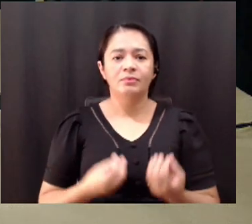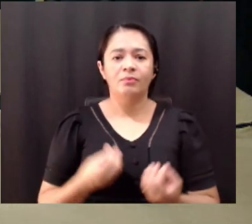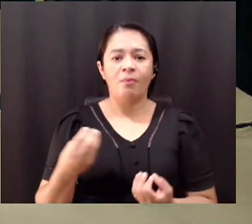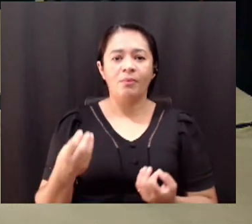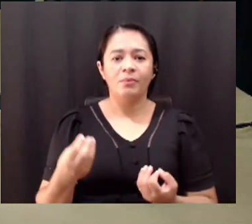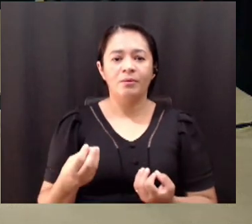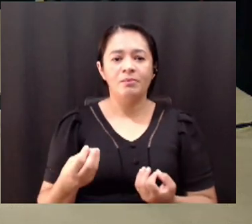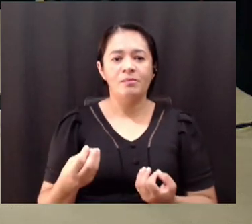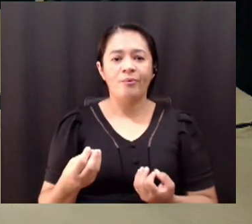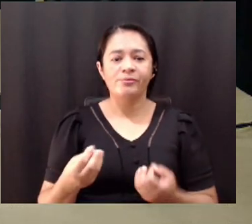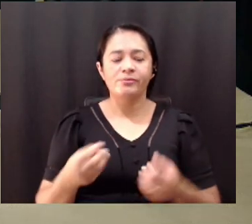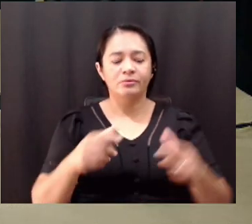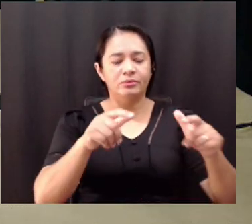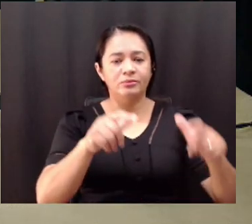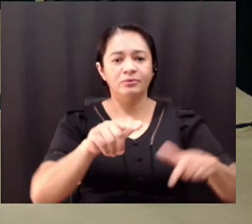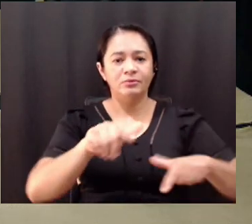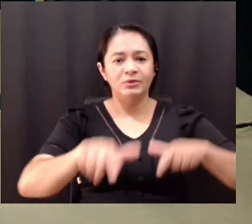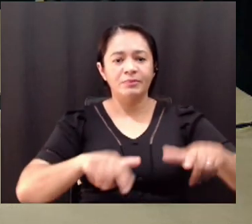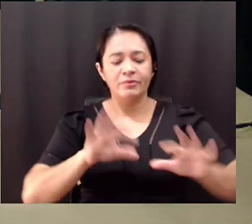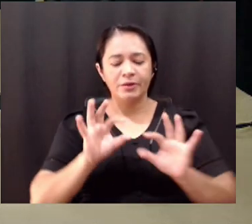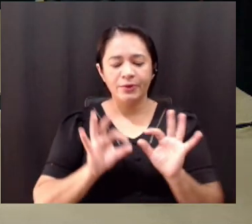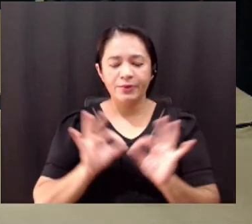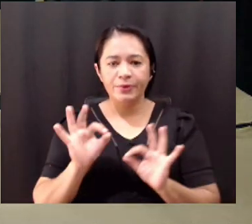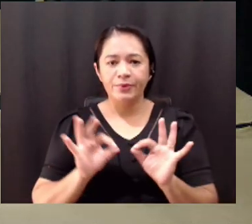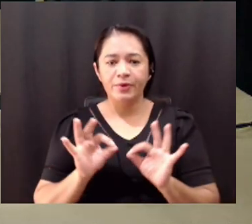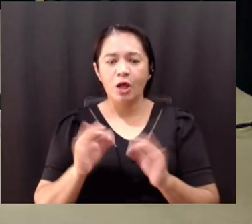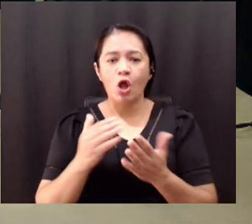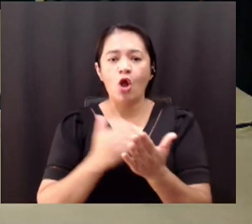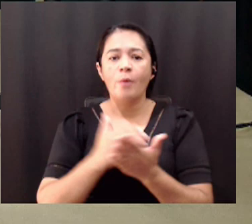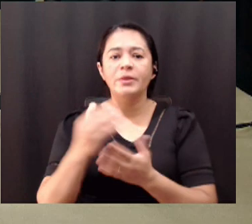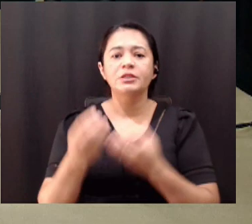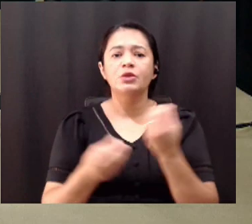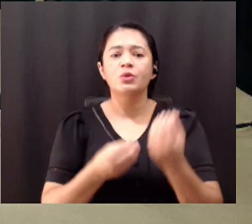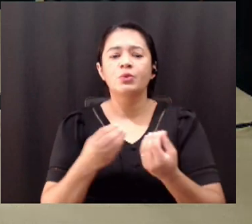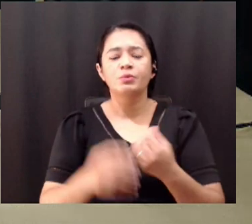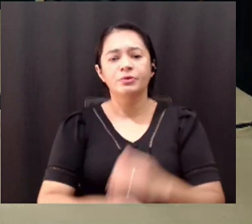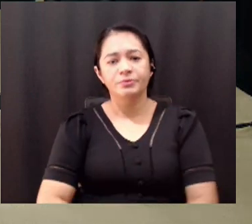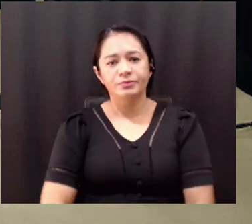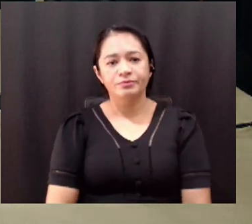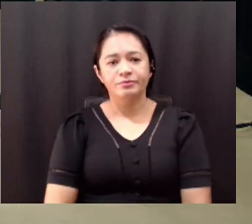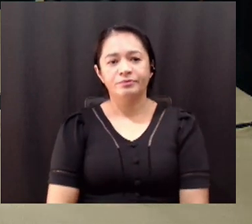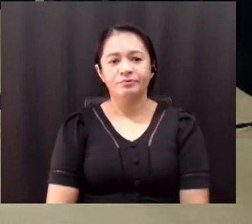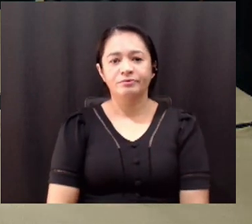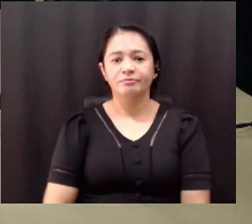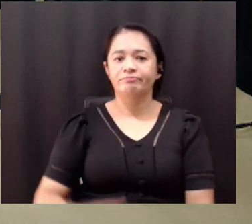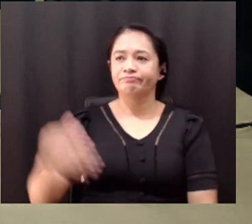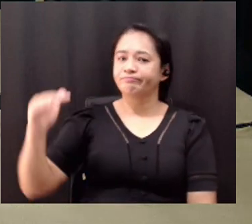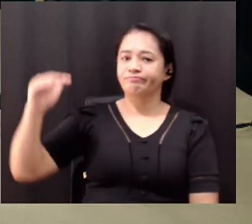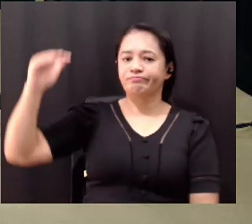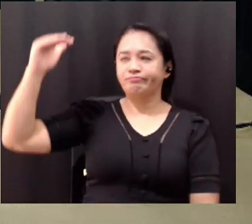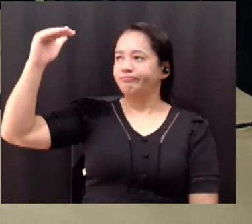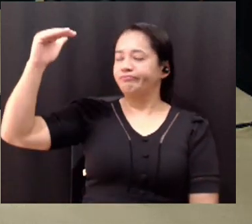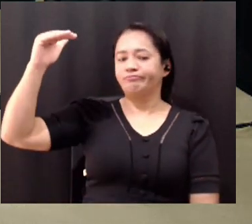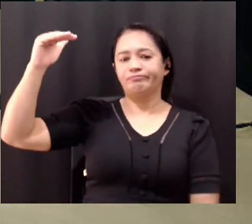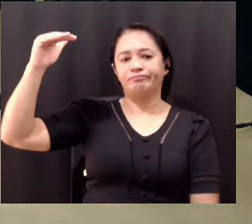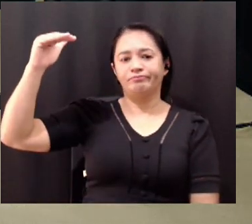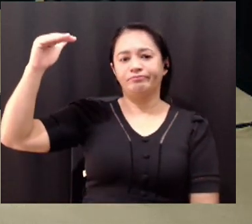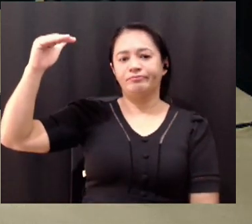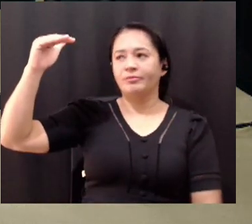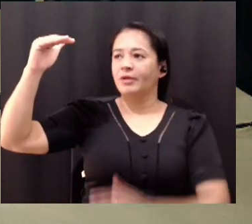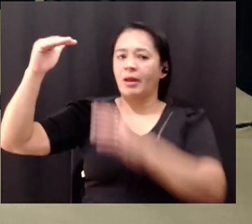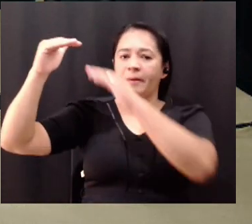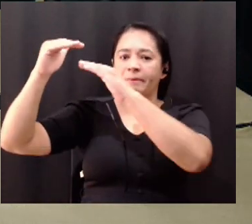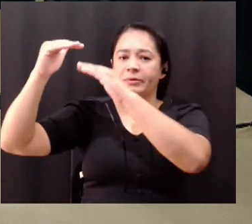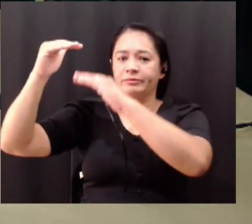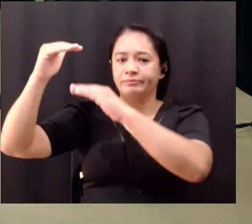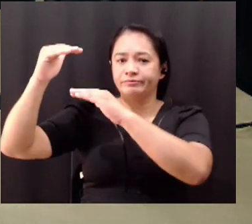trabalho, ele precisa vir de cima para baixo, né? Então, nós temos lá o topo da pirâmide, depois tem o líder, aí depois